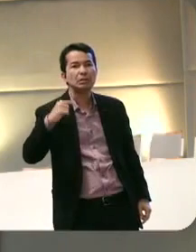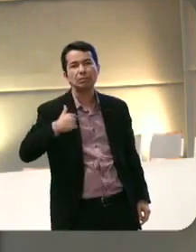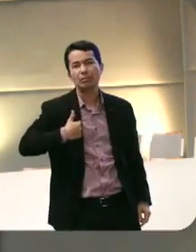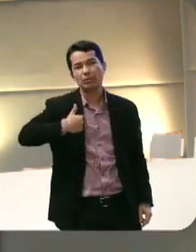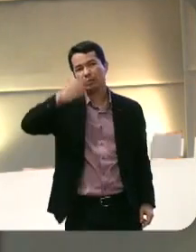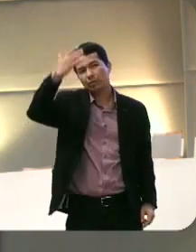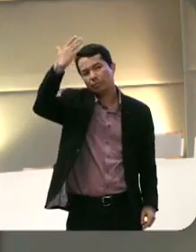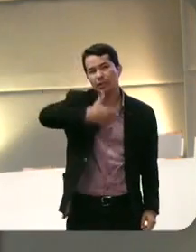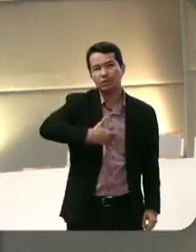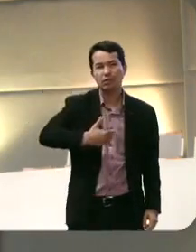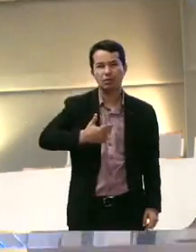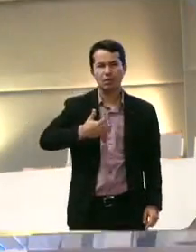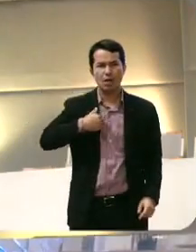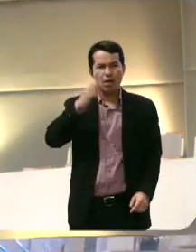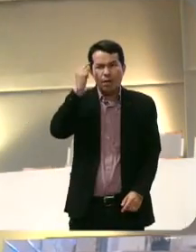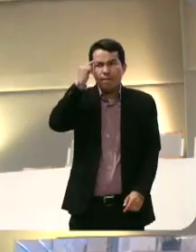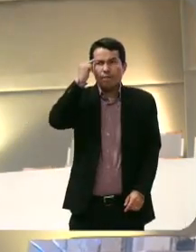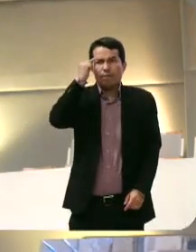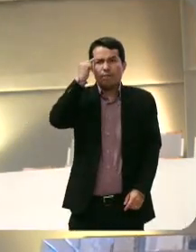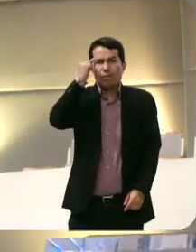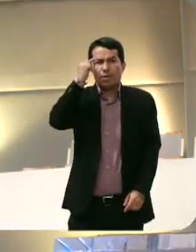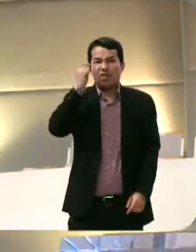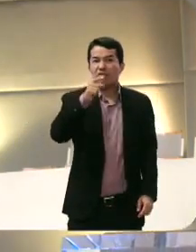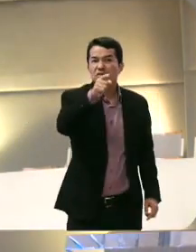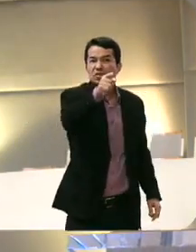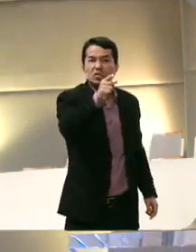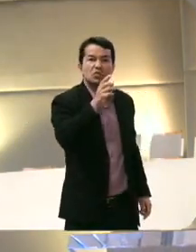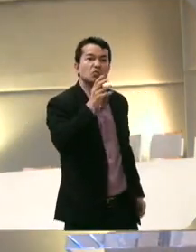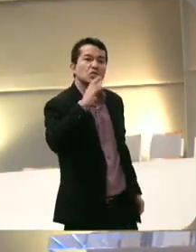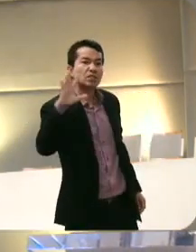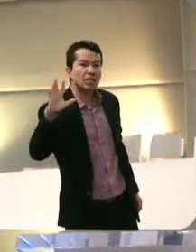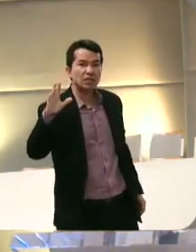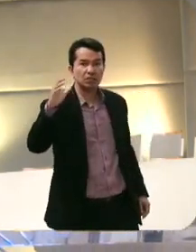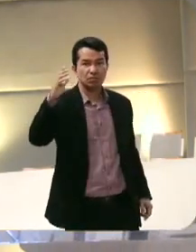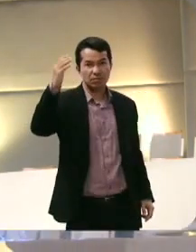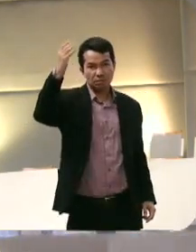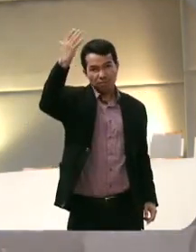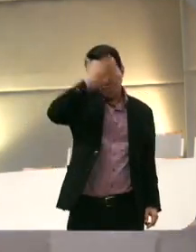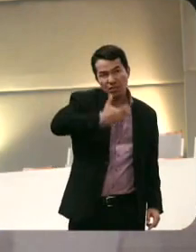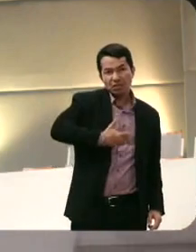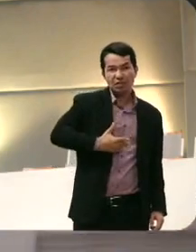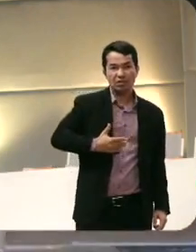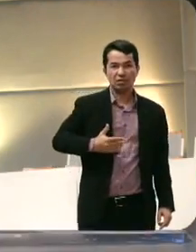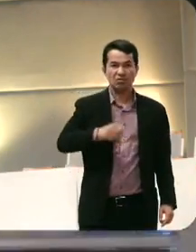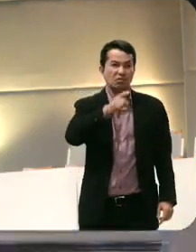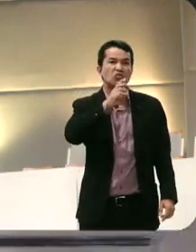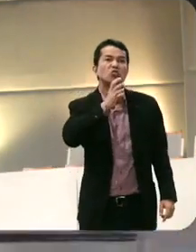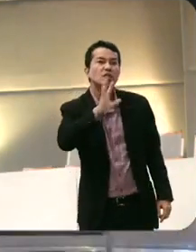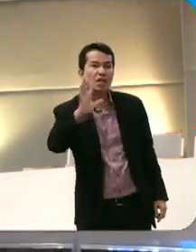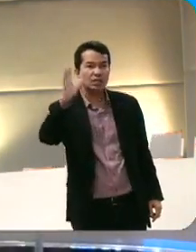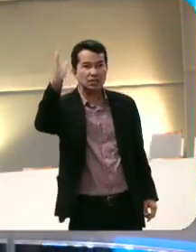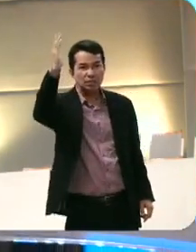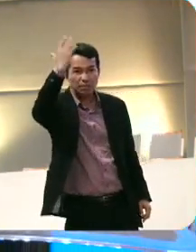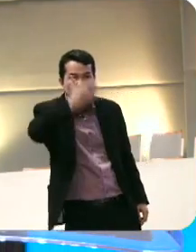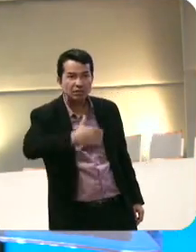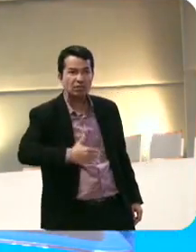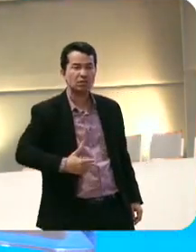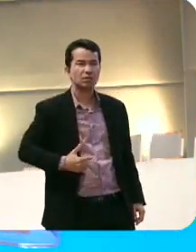E aquela palavra ficou na minha cabeça: você não conhece a minha presença. E eu lembro que eu voltei para casa, eu já estava no seminário,